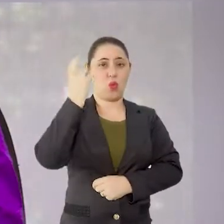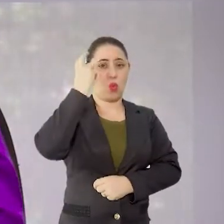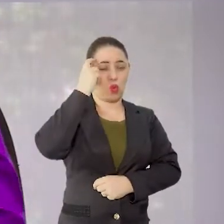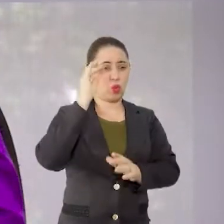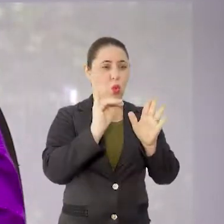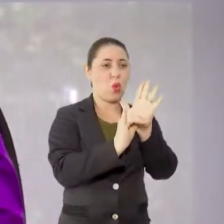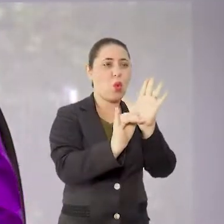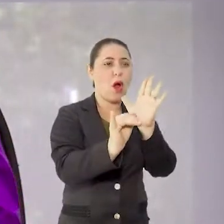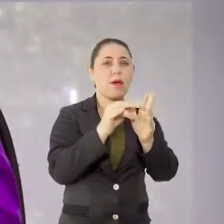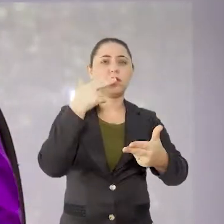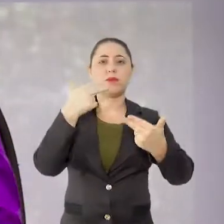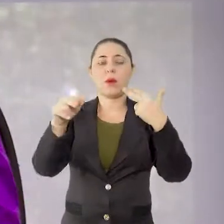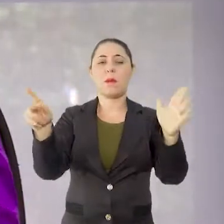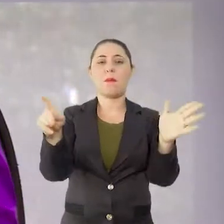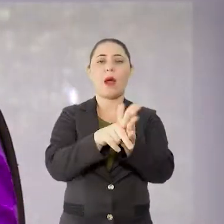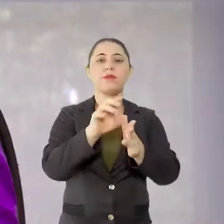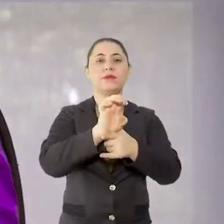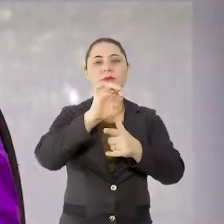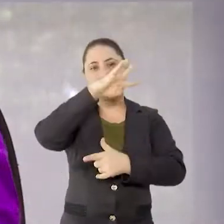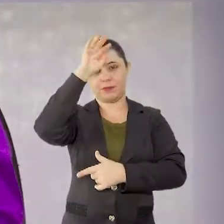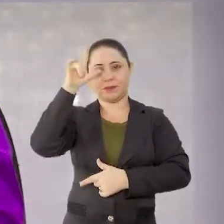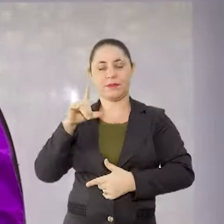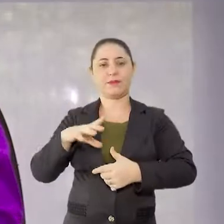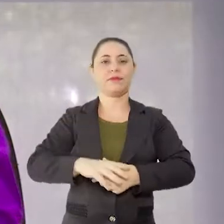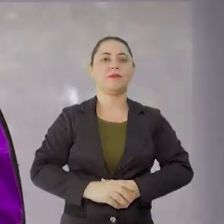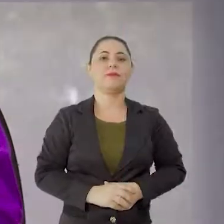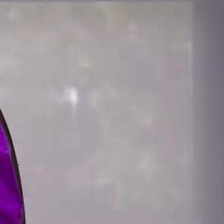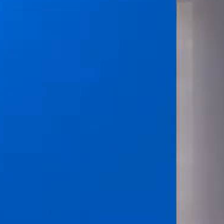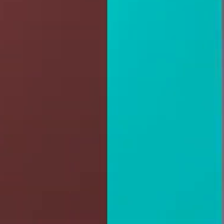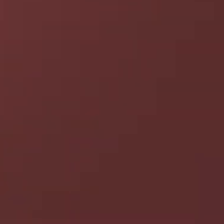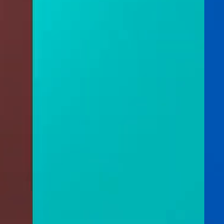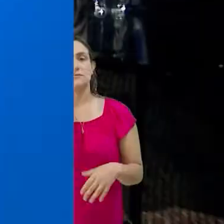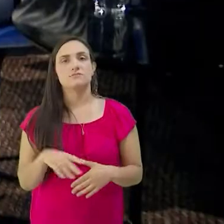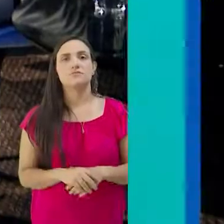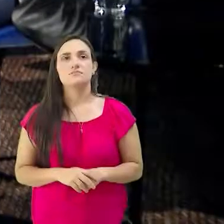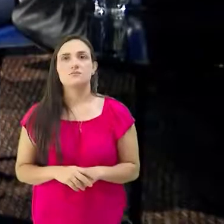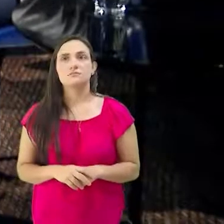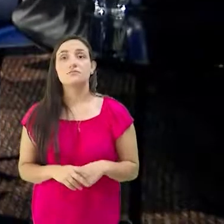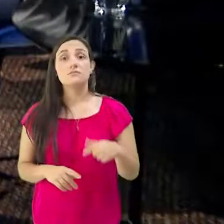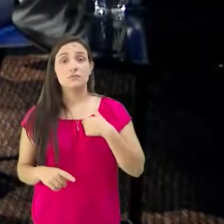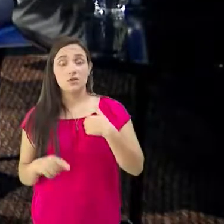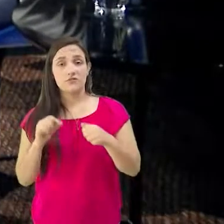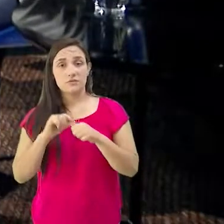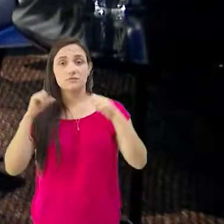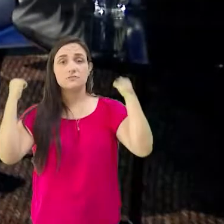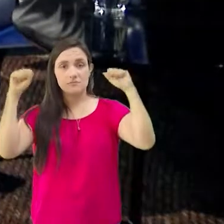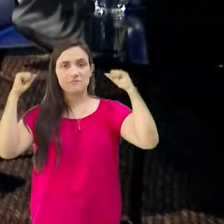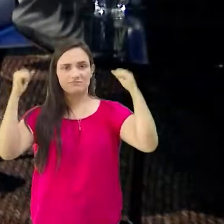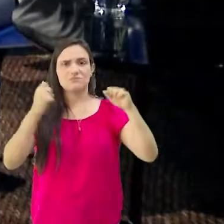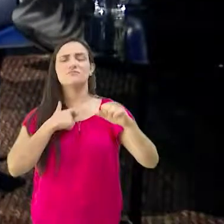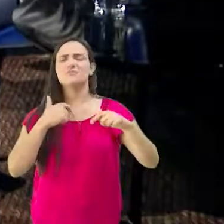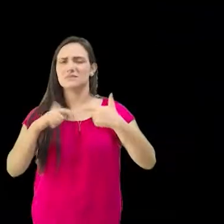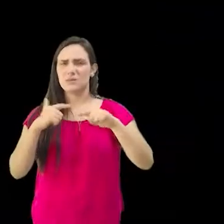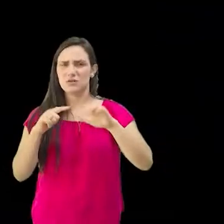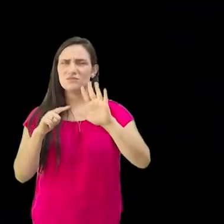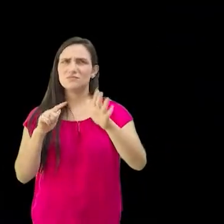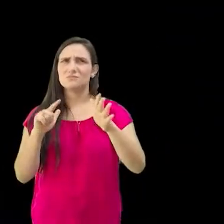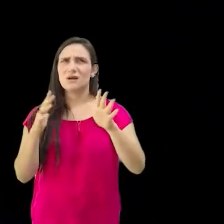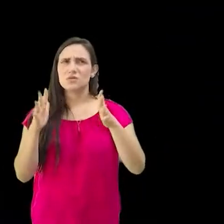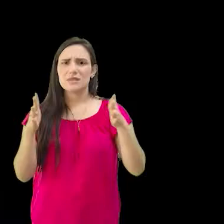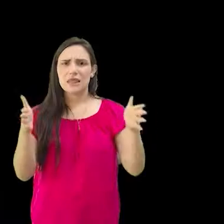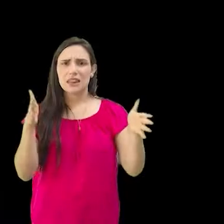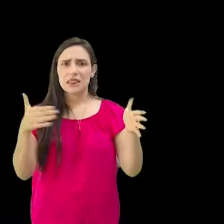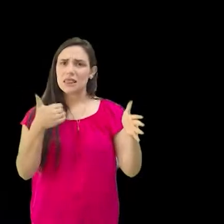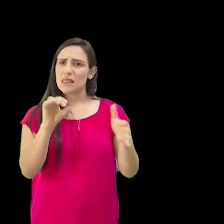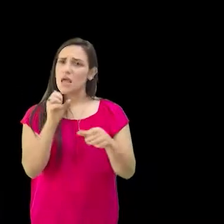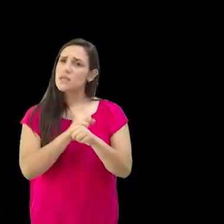participação cultural na identidade musical de Mato Grosso do Sul. Trabalhei com educação física por um bom tempo, né, bem? Eu trabalhei 10